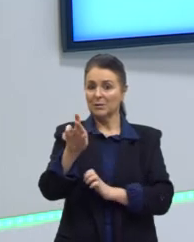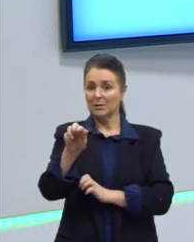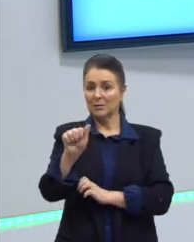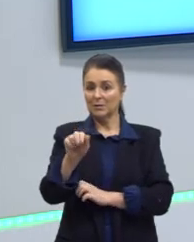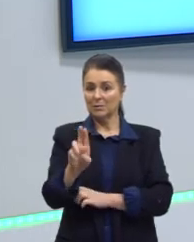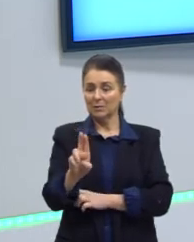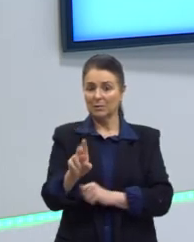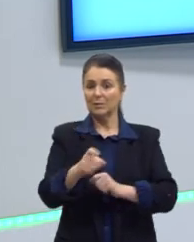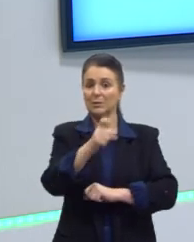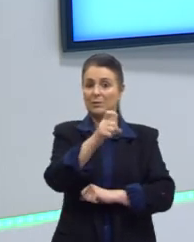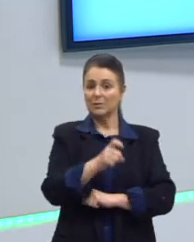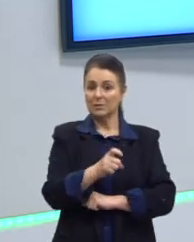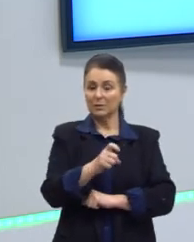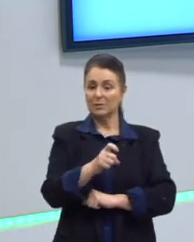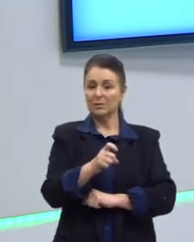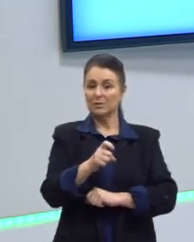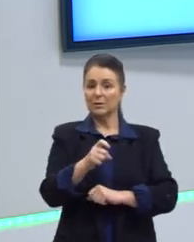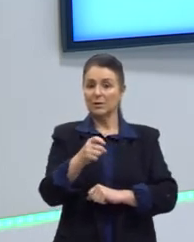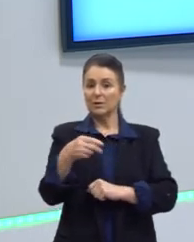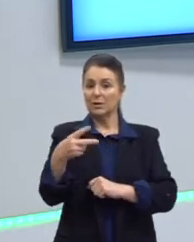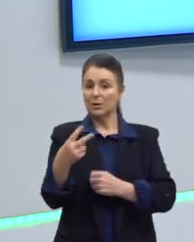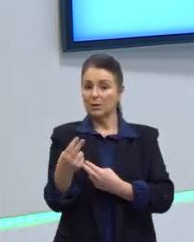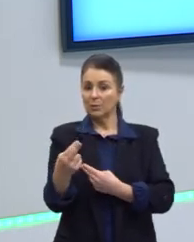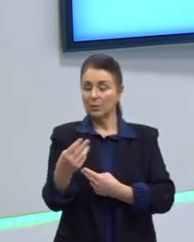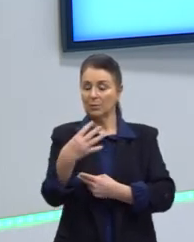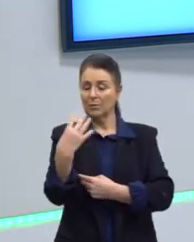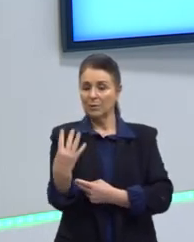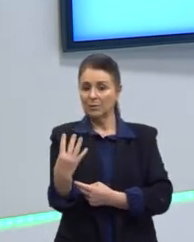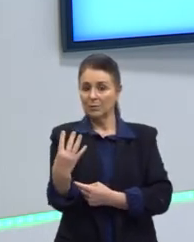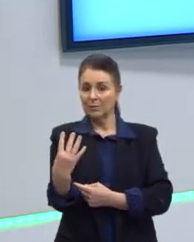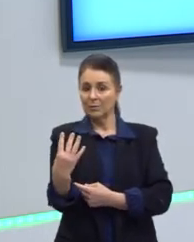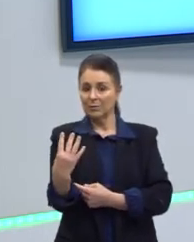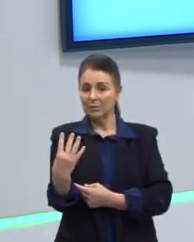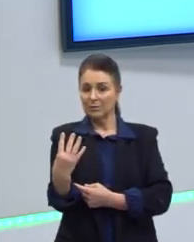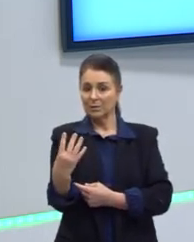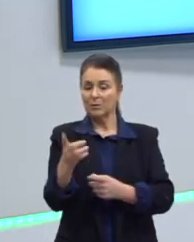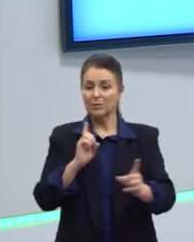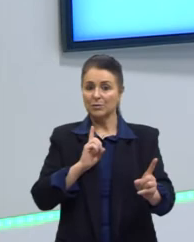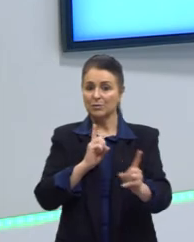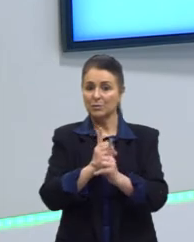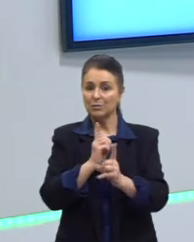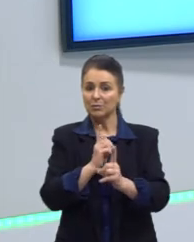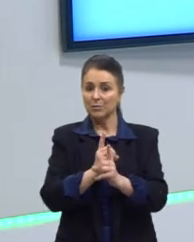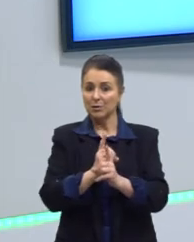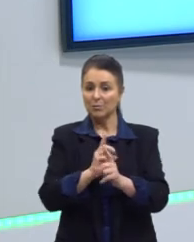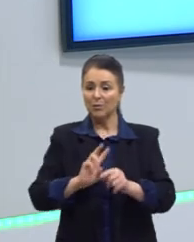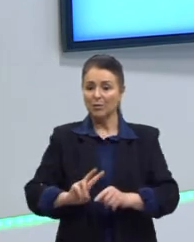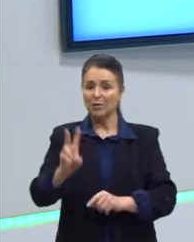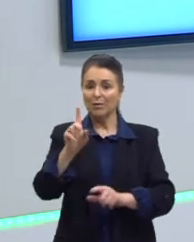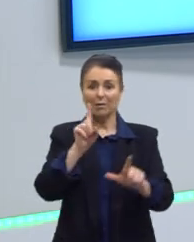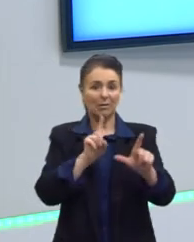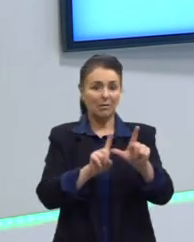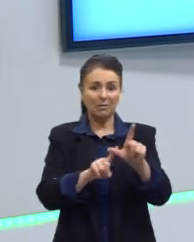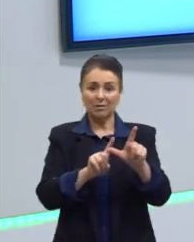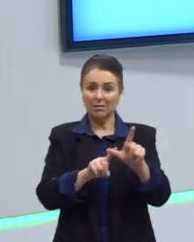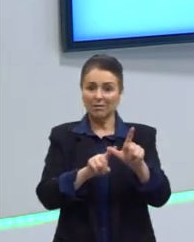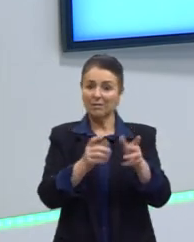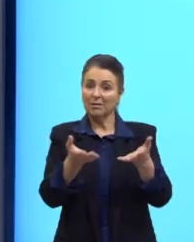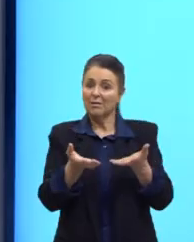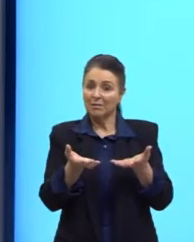x é igual a 4 descobrimos o valor ali da incógnita que nós buscávamos de